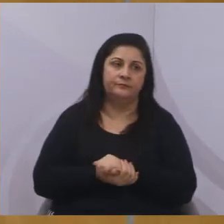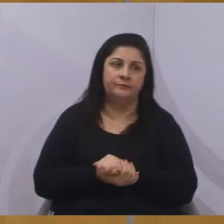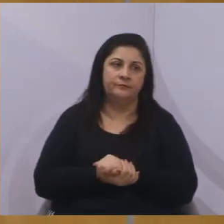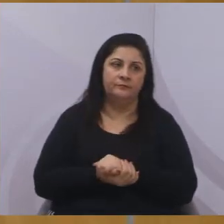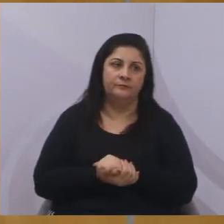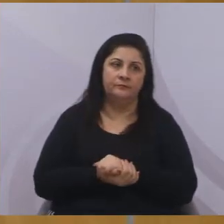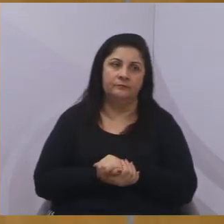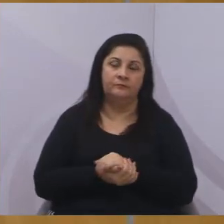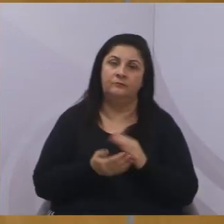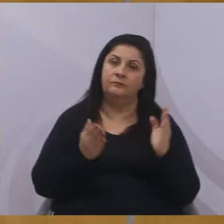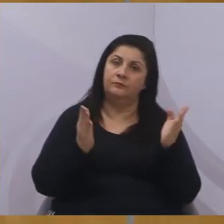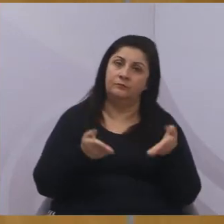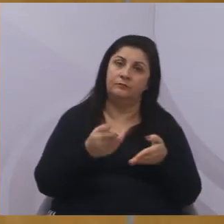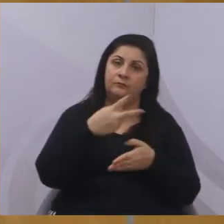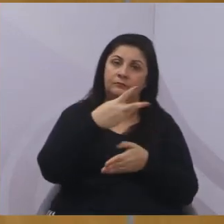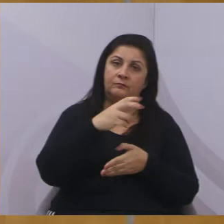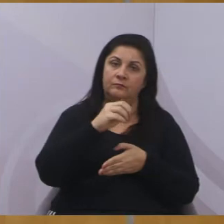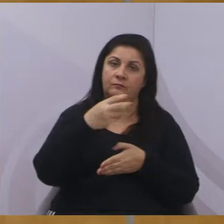entanto, em